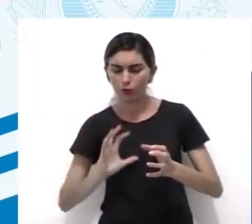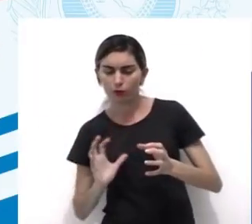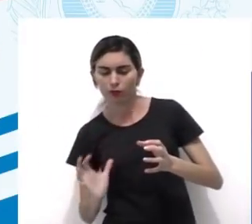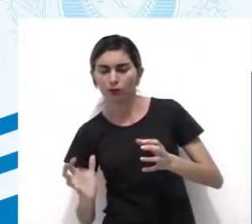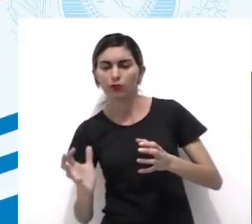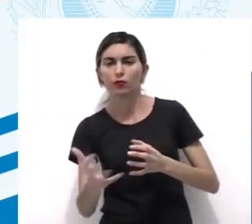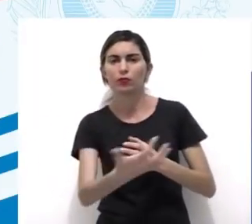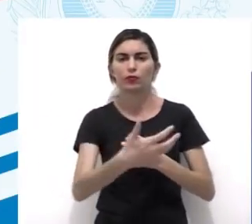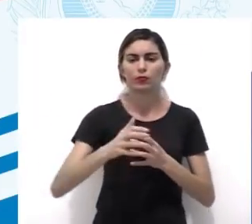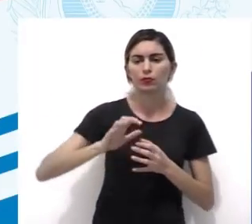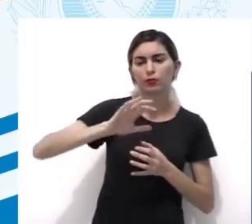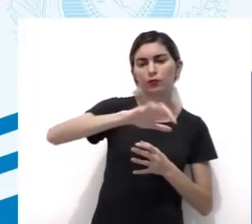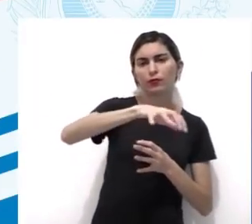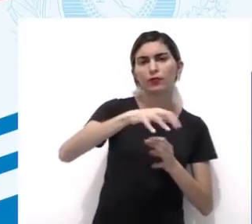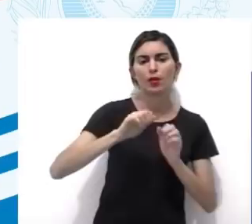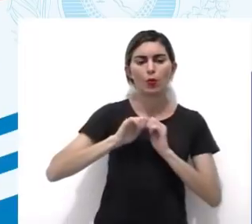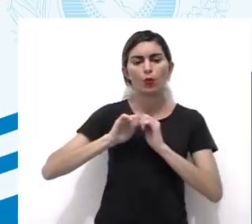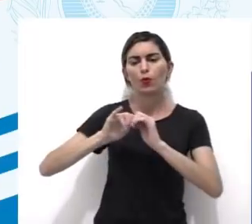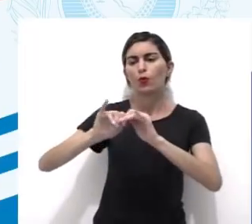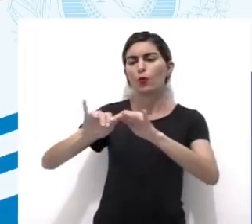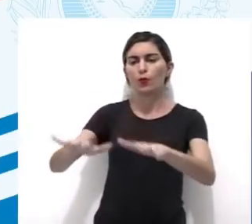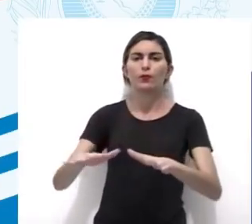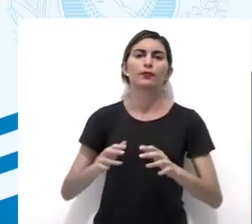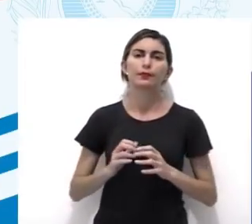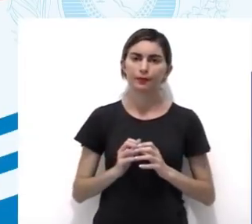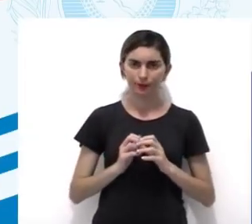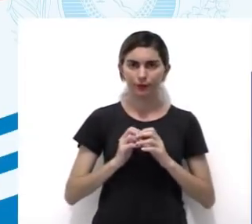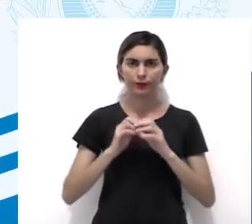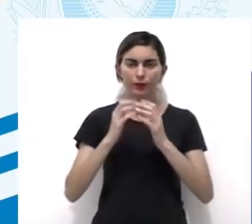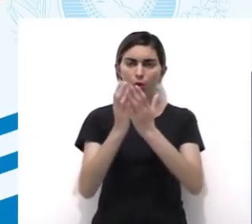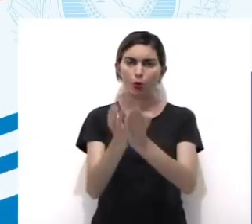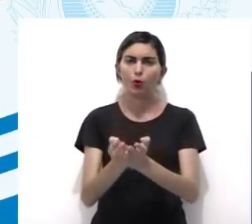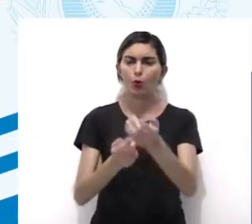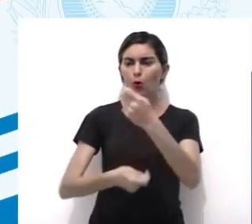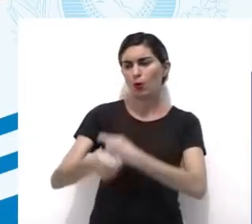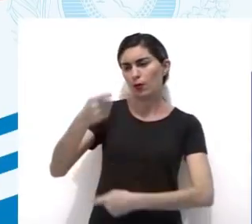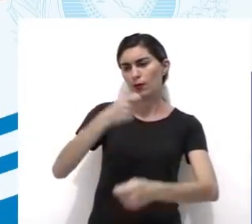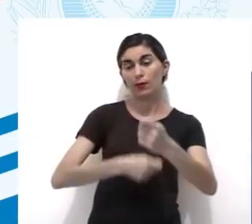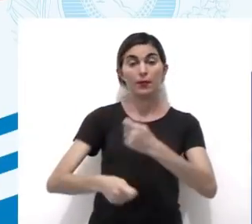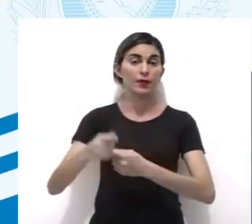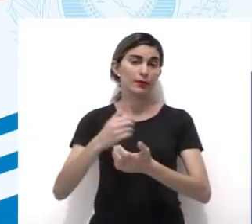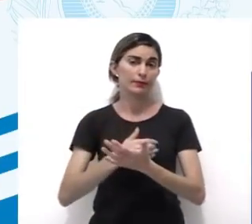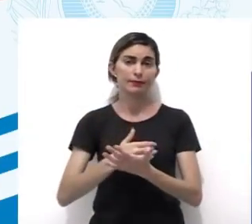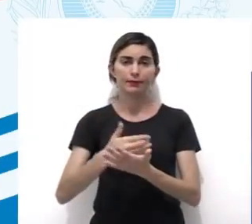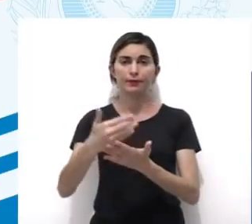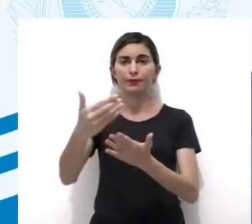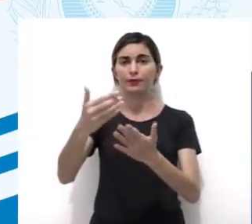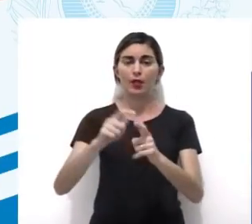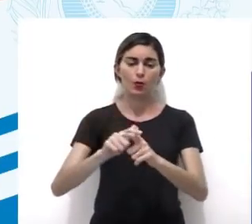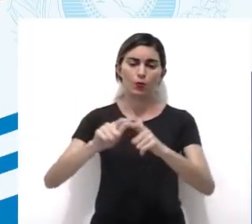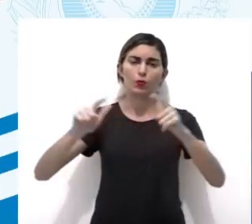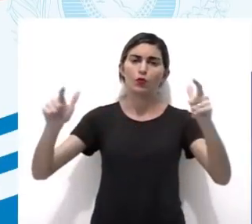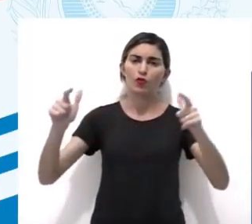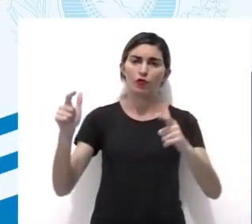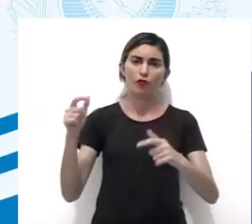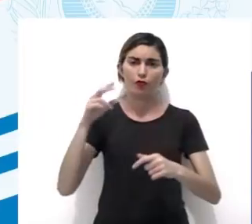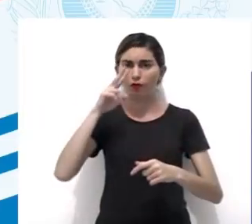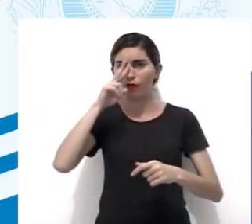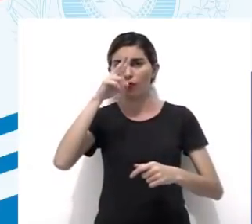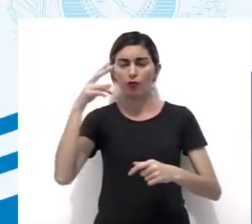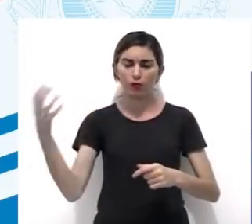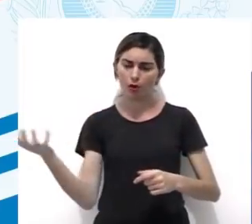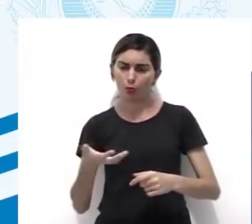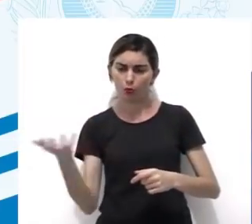é justamente nesse momento, na expansão marítimo-comercial, que vai se consolidar com maior força o